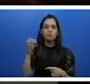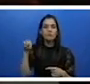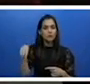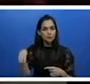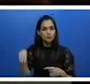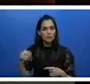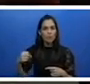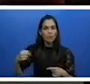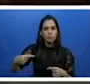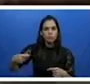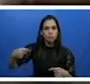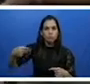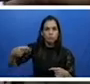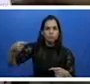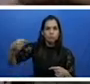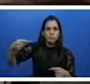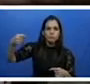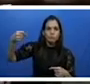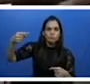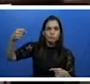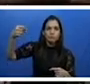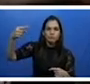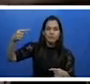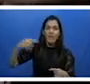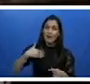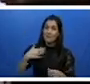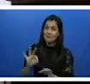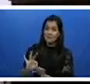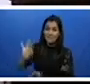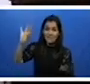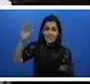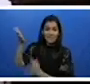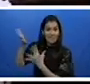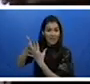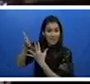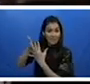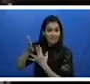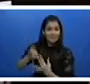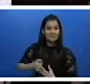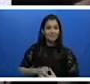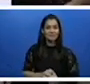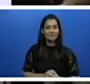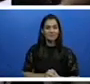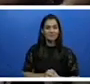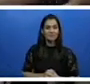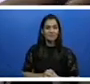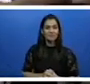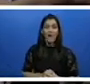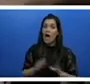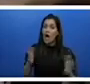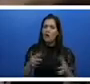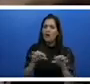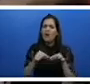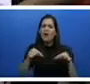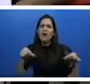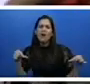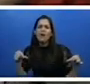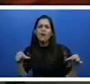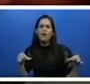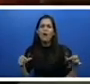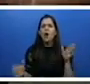1 centímetro é a minha escala. Marque na reta a medida